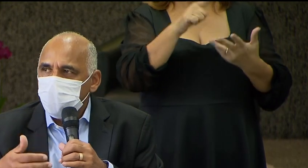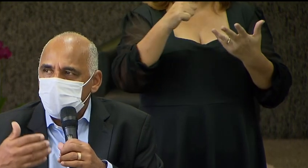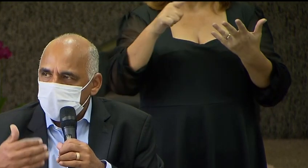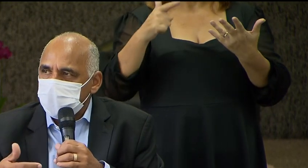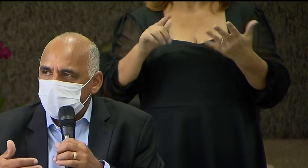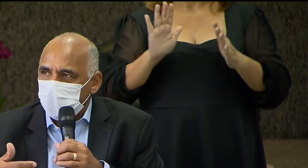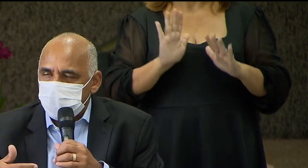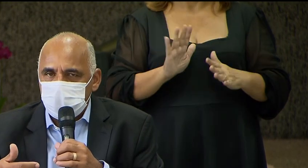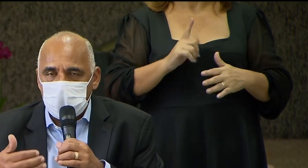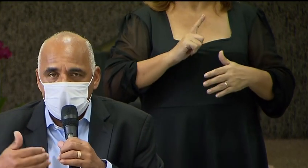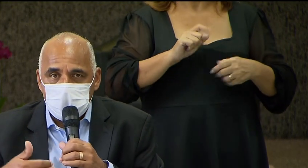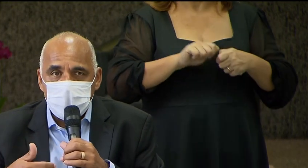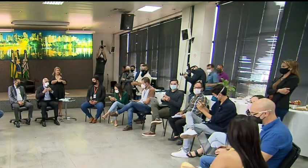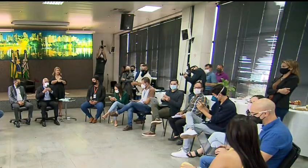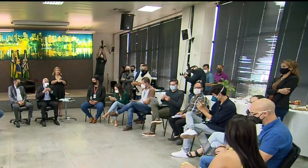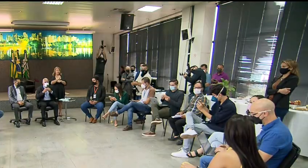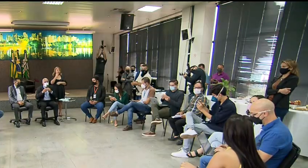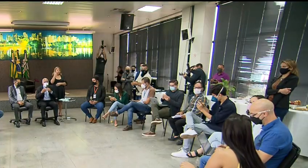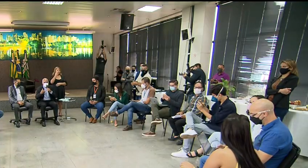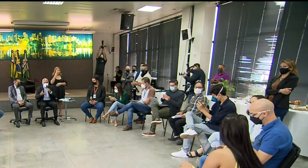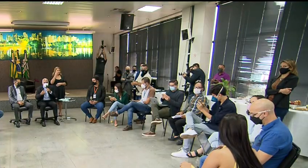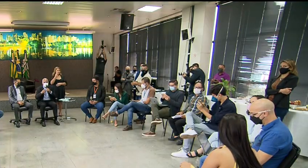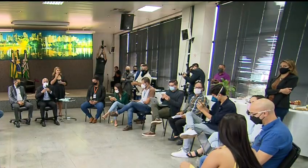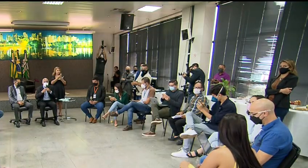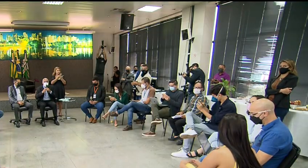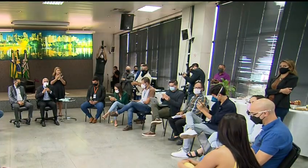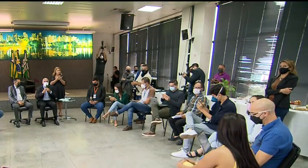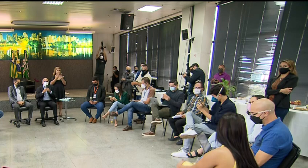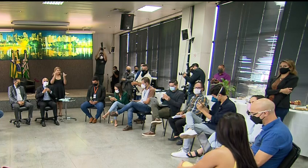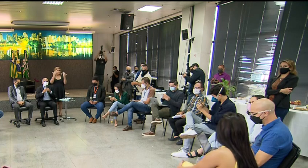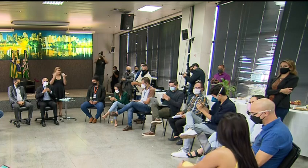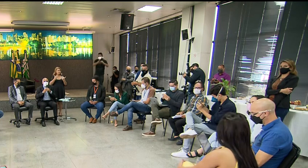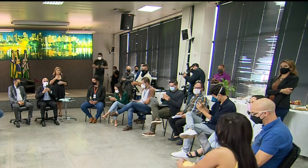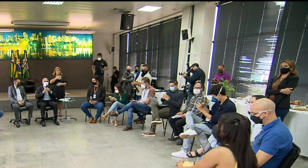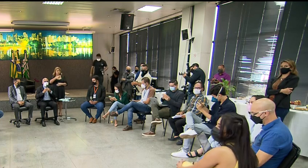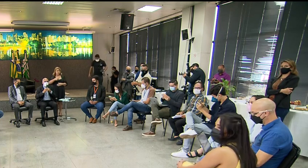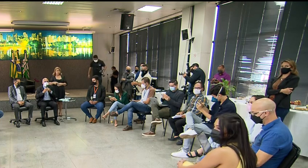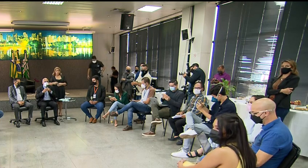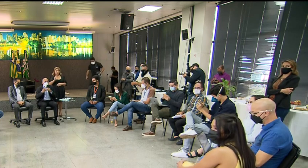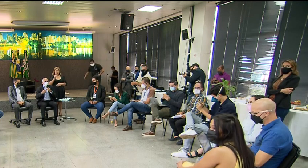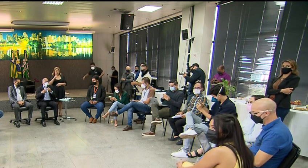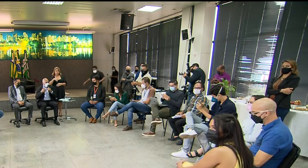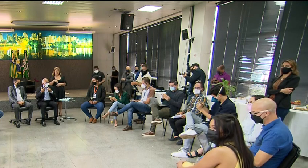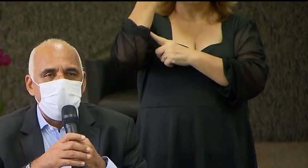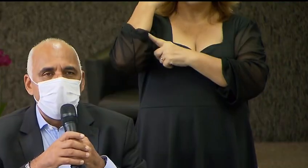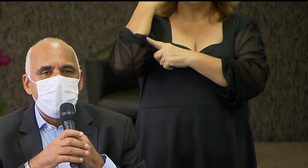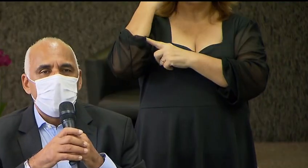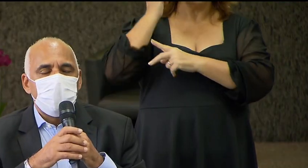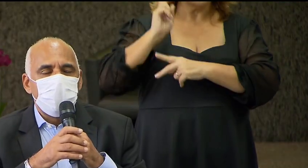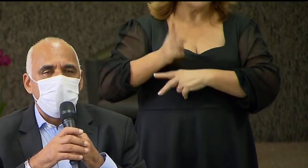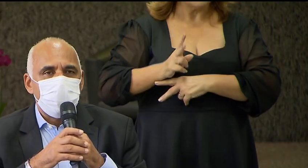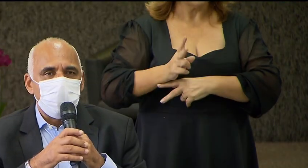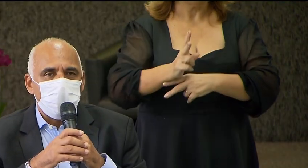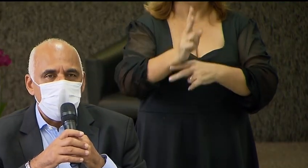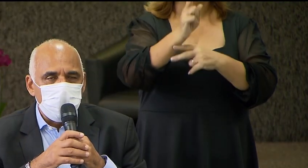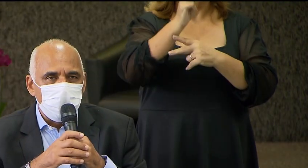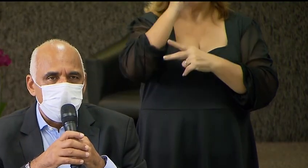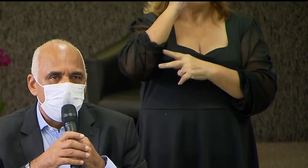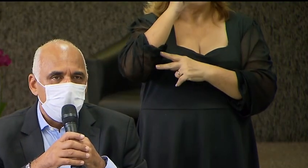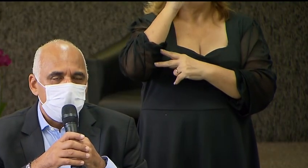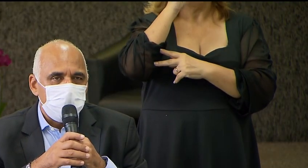Goiânia encerrou balanço prestando homenagens a Iris Rezende que morreu em novembro o ex-prefeito Faria